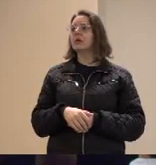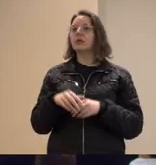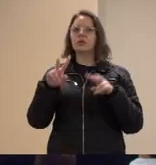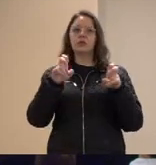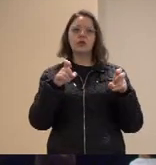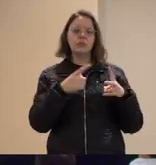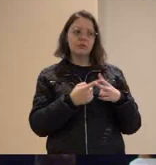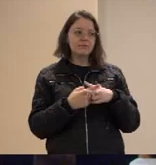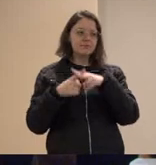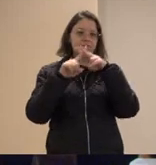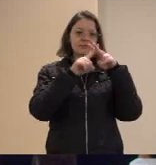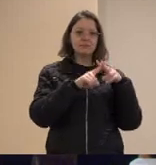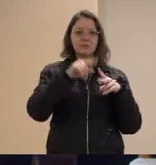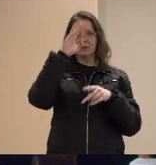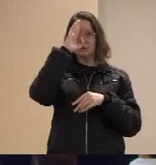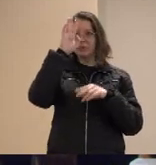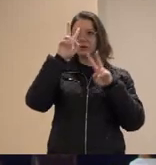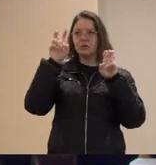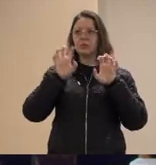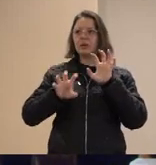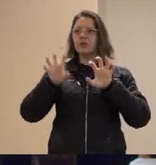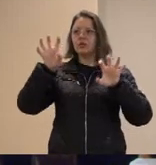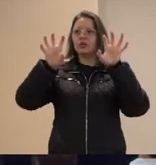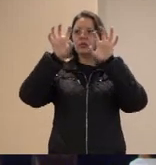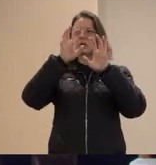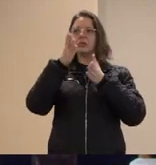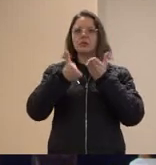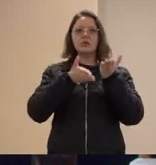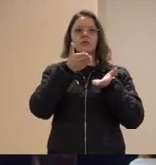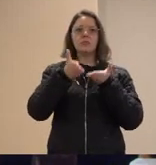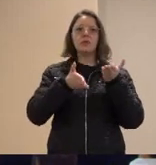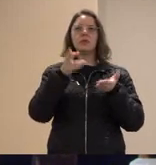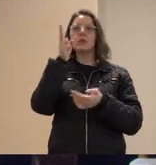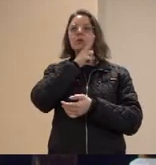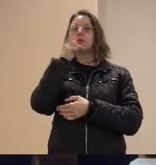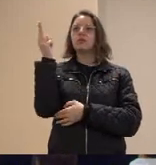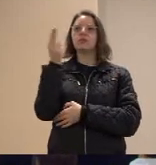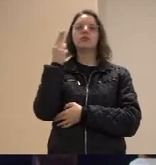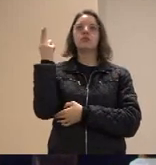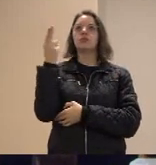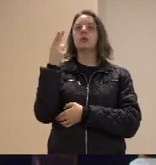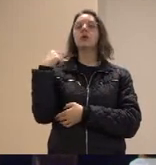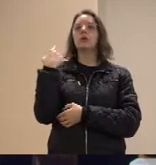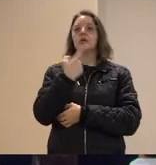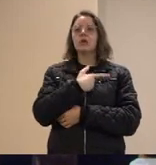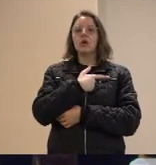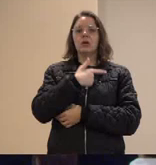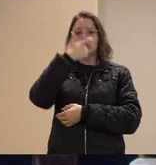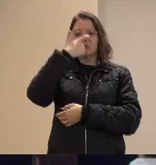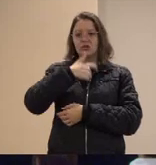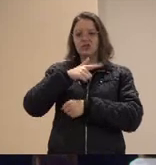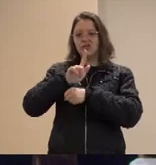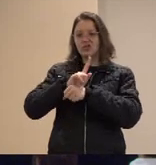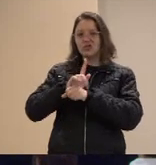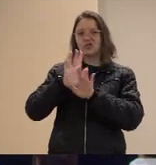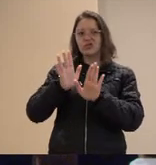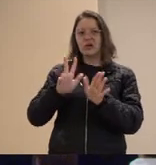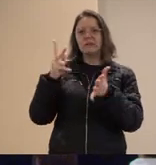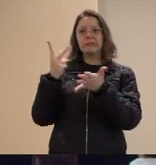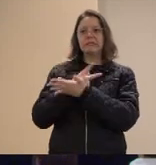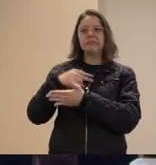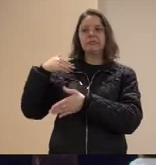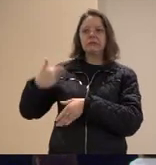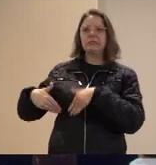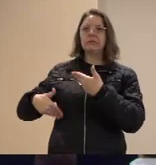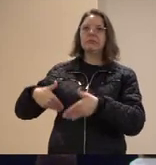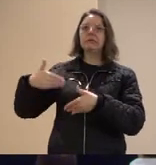reordenamento e, principalmente, da regionalização do serviço, ela é urgente e emergente. Nós, enquanto gestores, sofremos demais